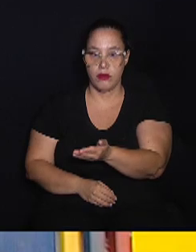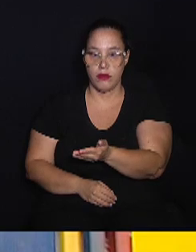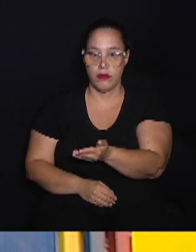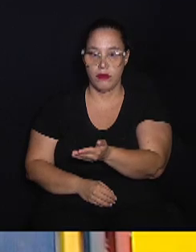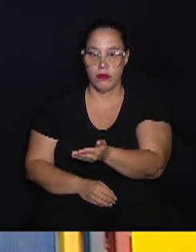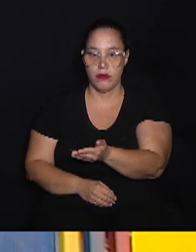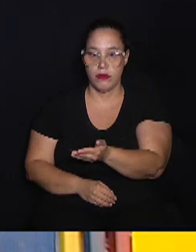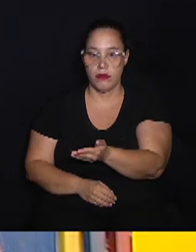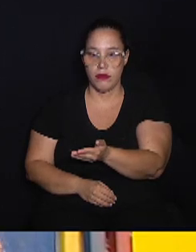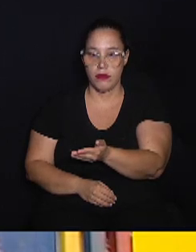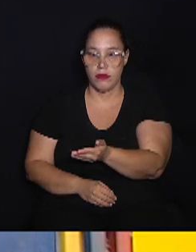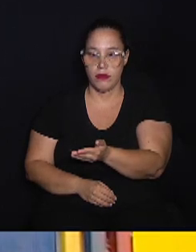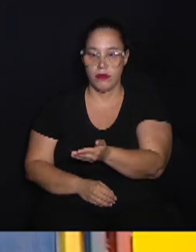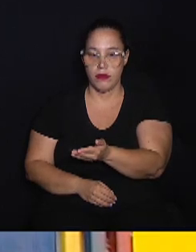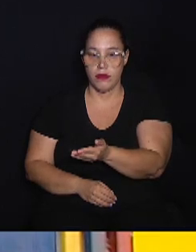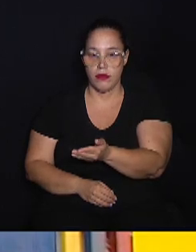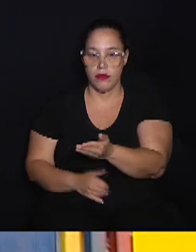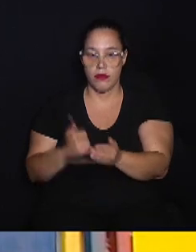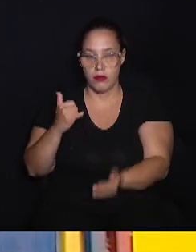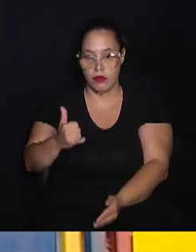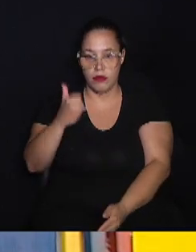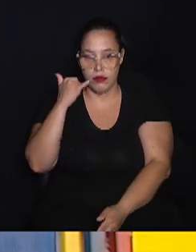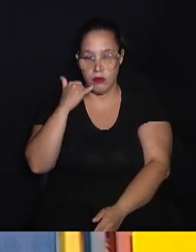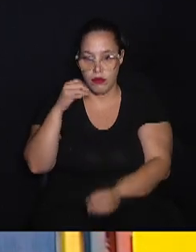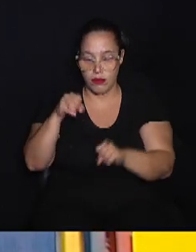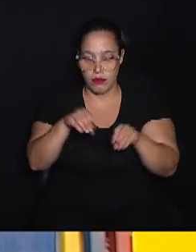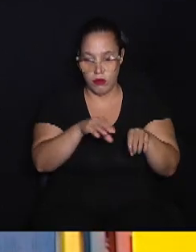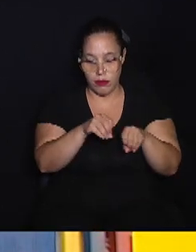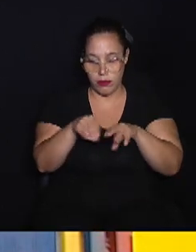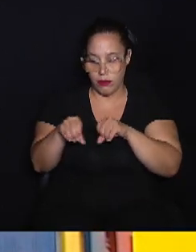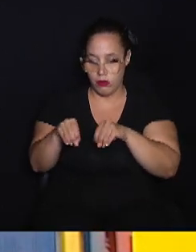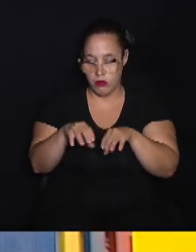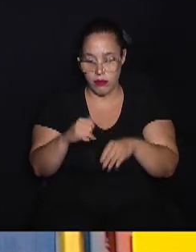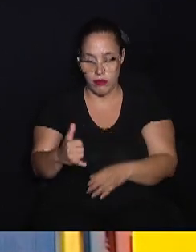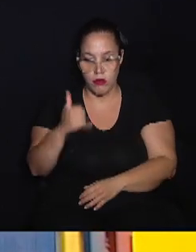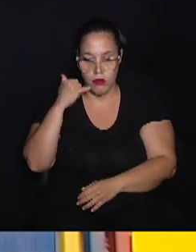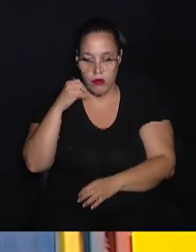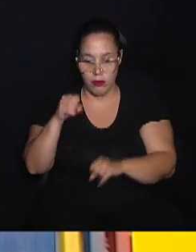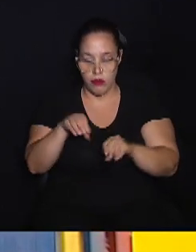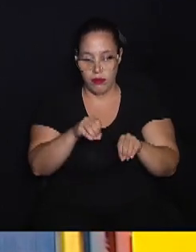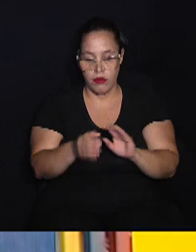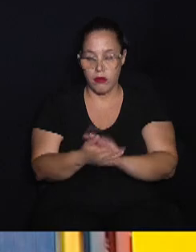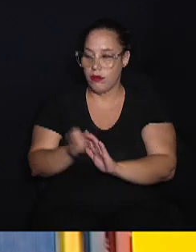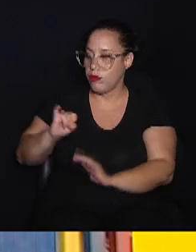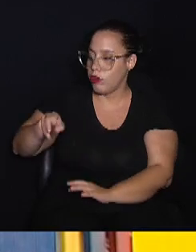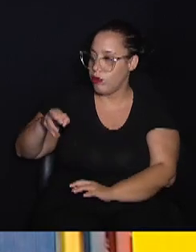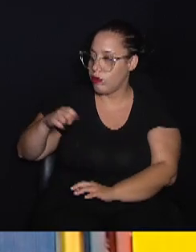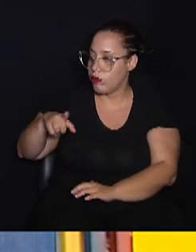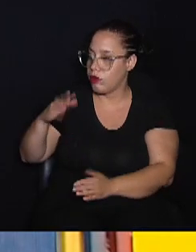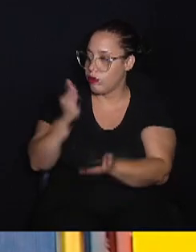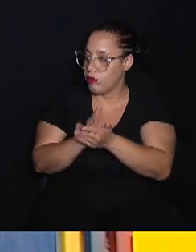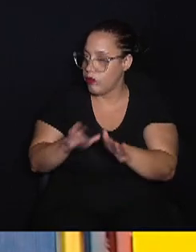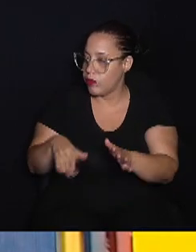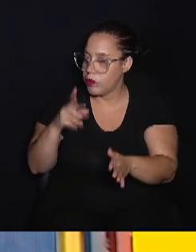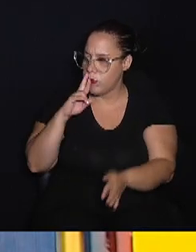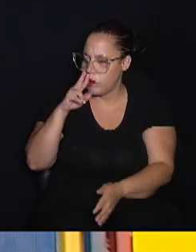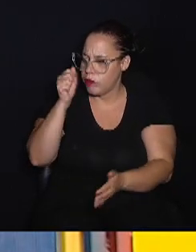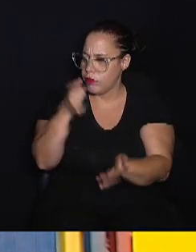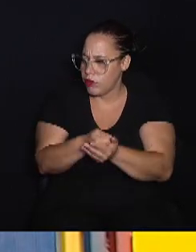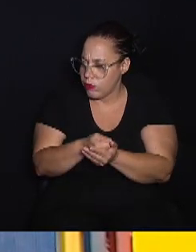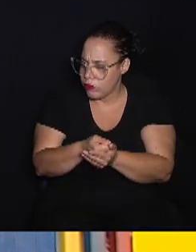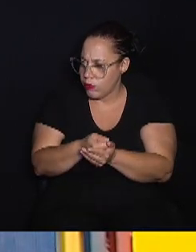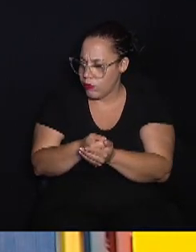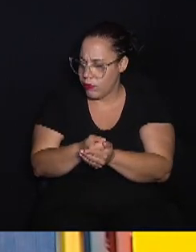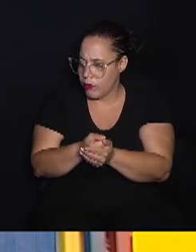@educação os canais do dis dis educação né Exatamente são os canais do disque educação José então só pra gente terminar aqui reforçar também o